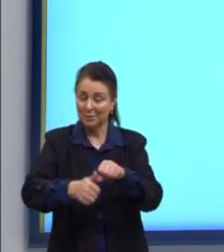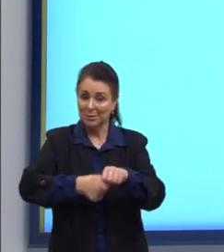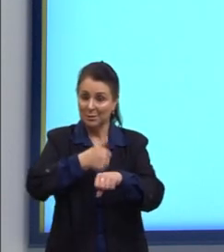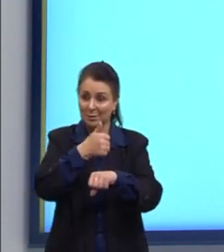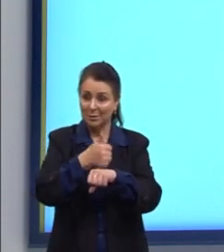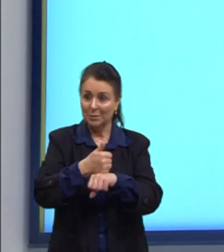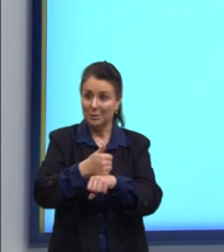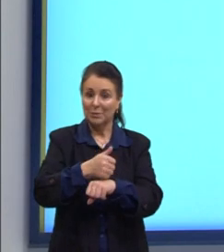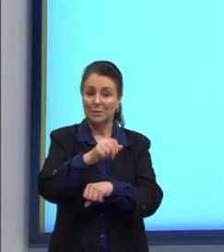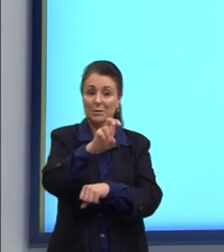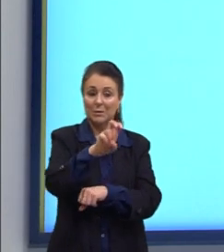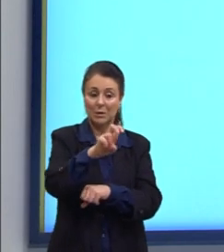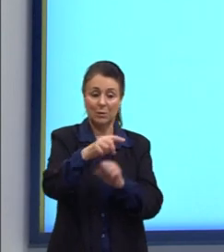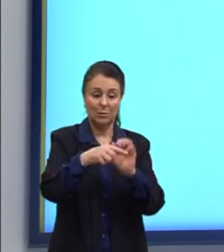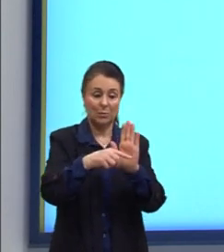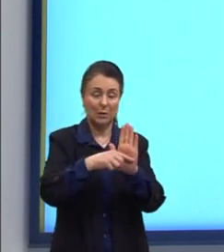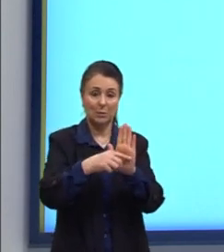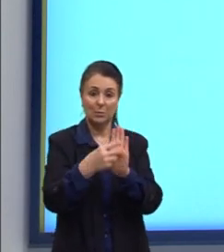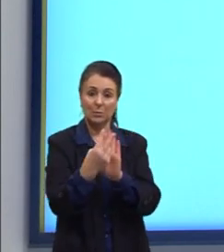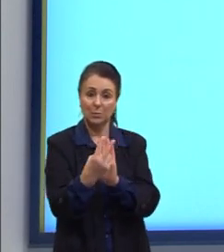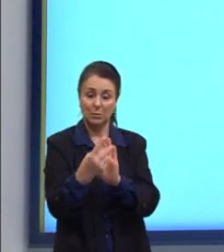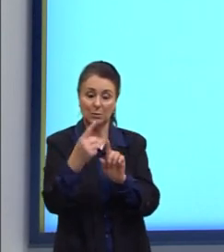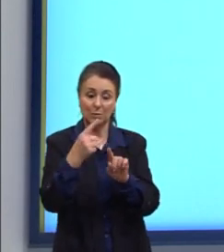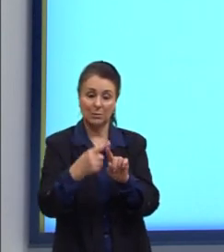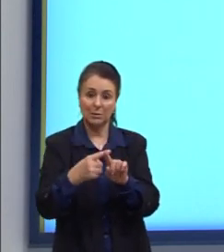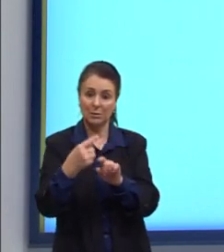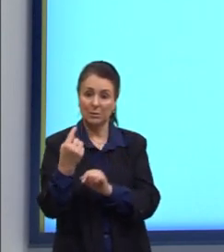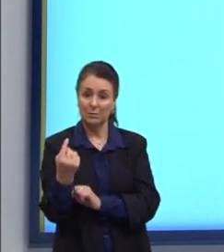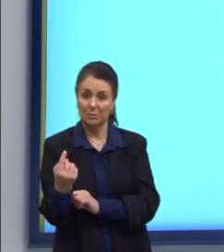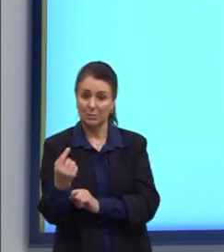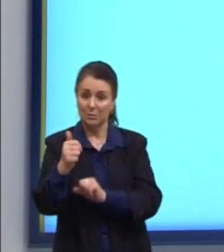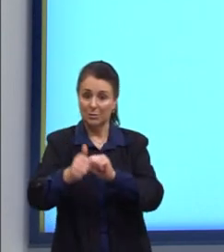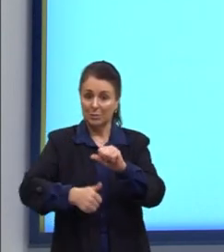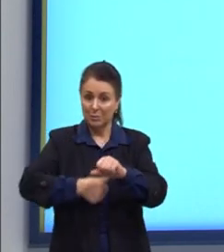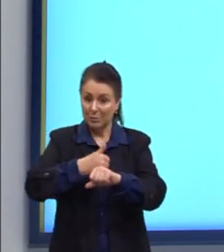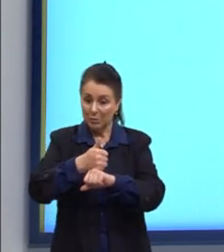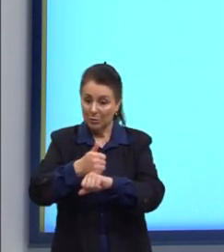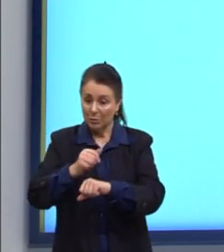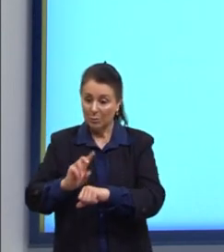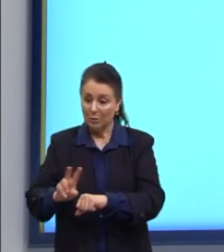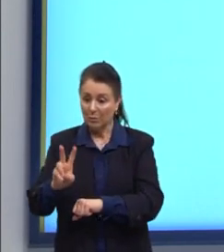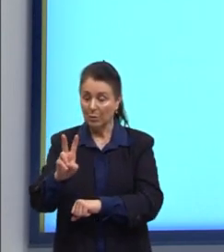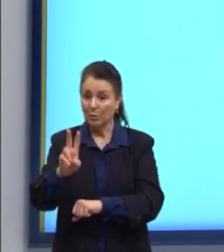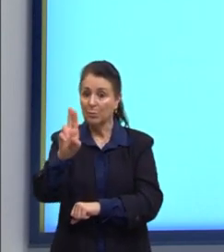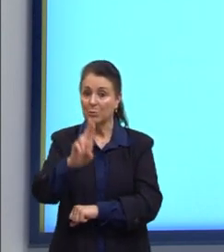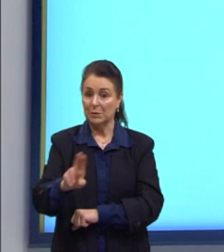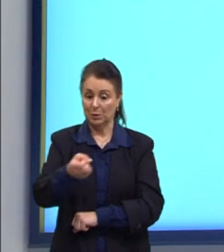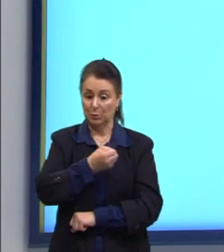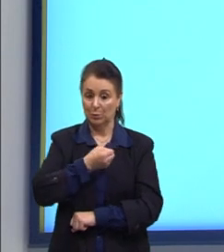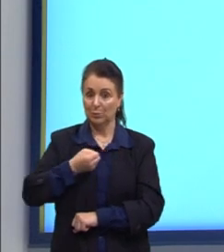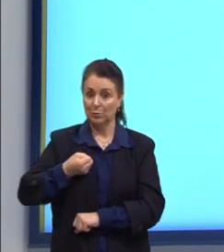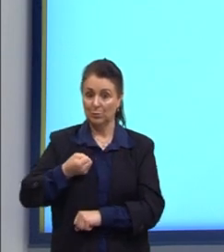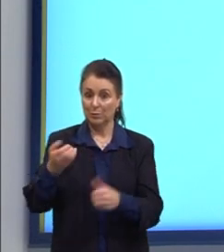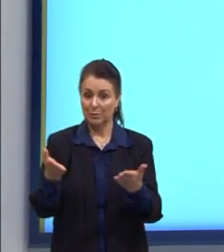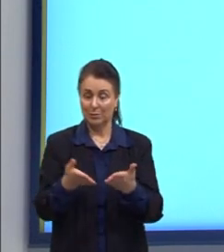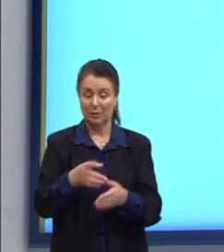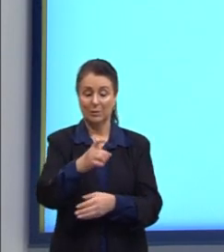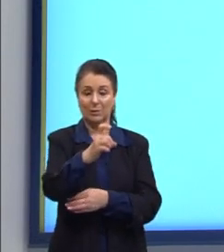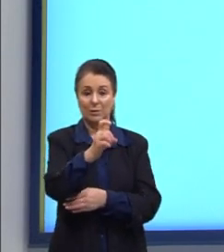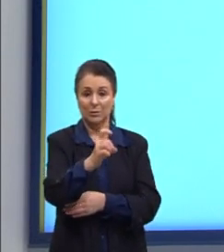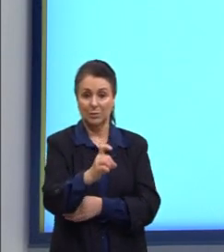vai ficar 5 - 2 x 1 substituir pelo valor numérico né então o